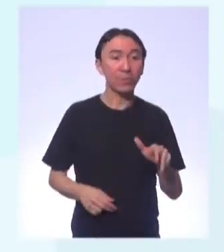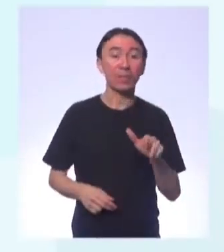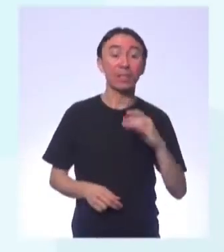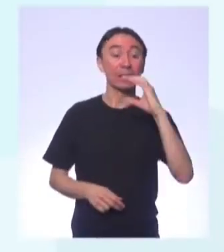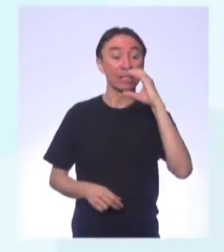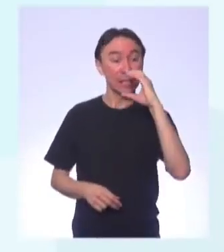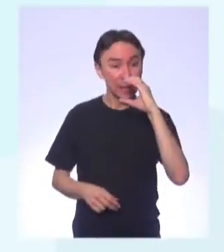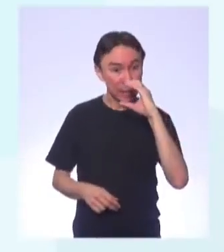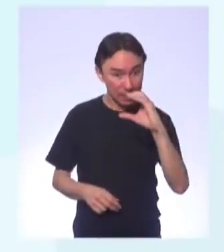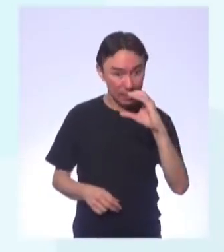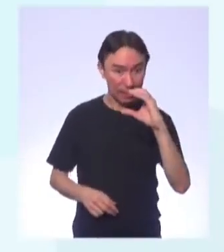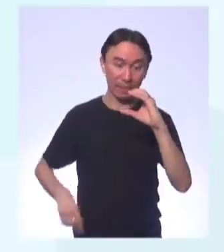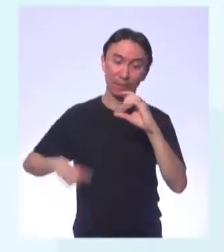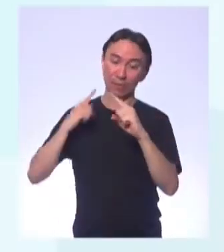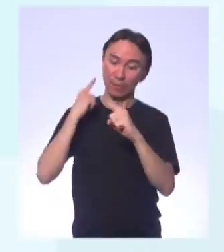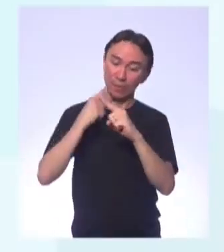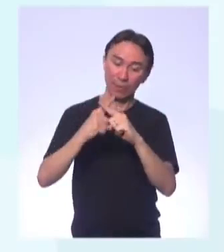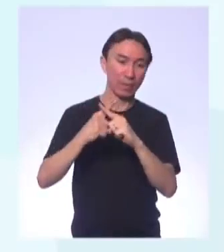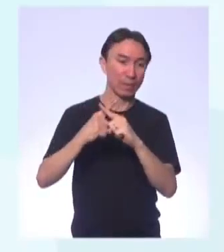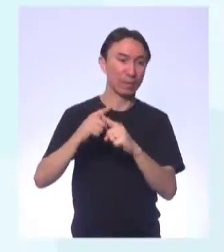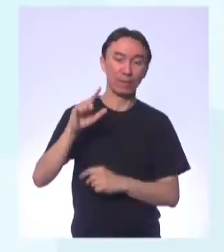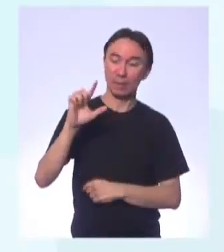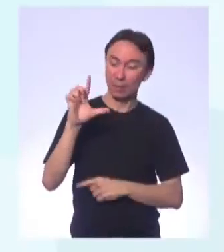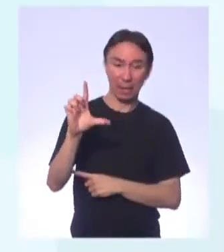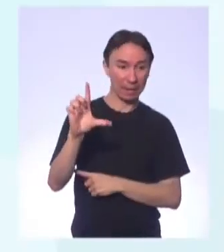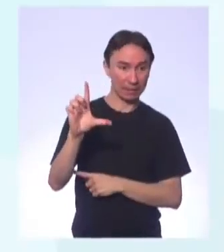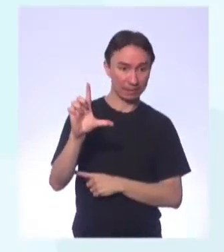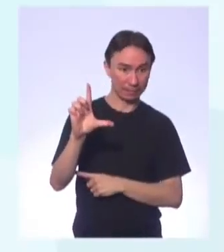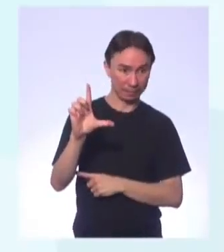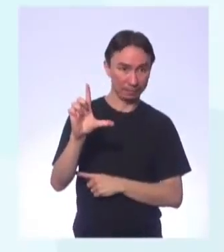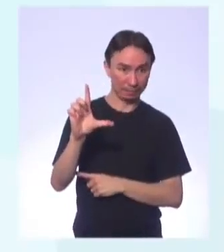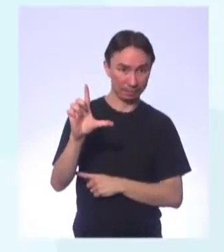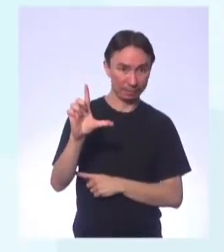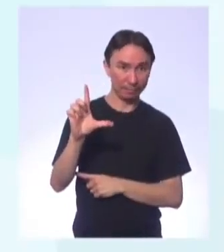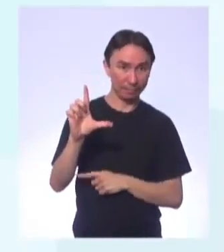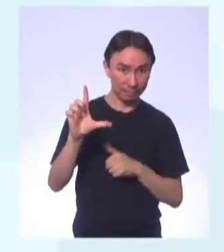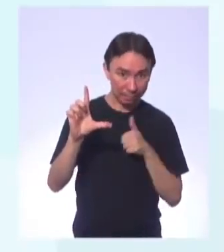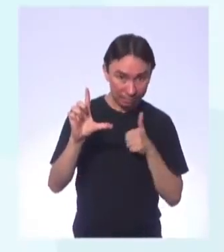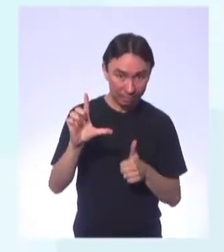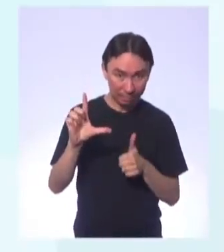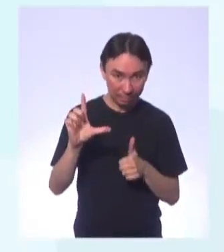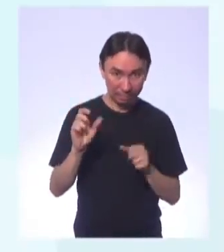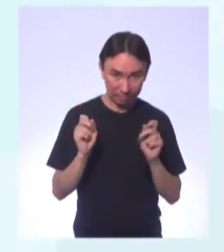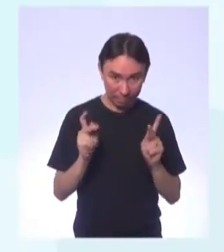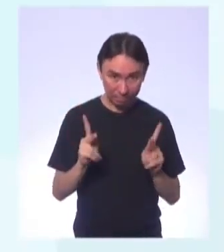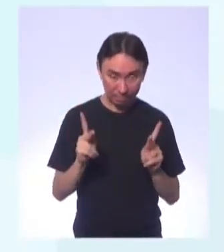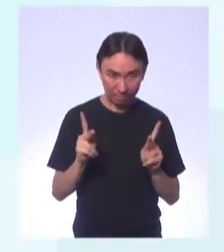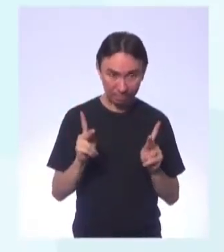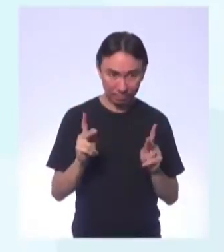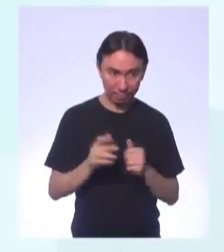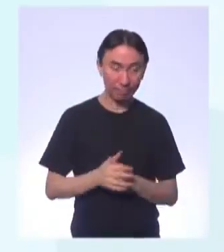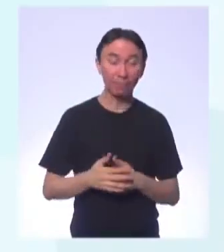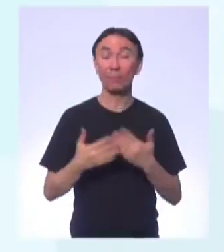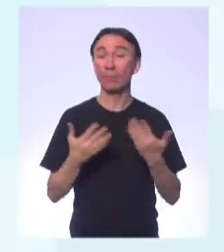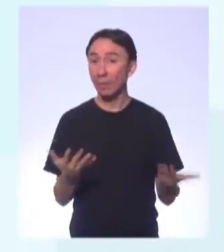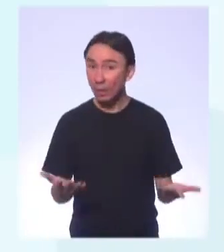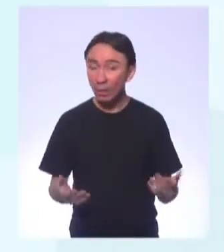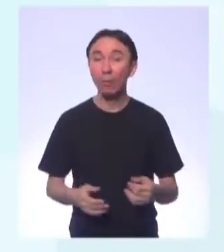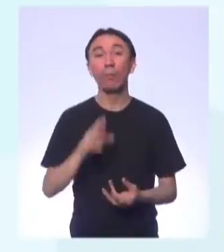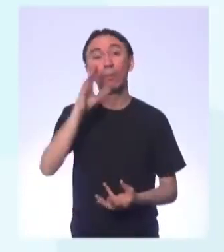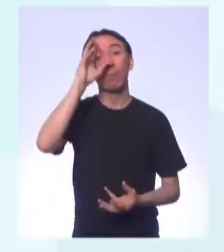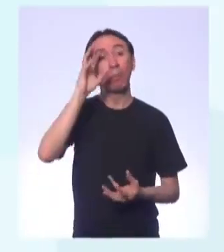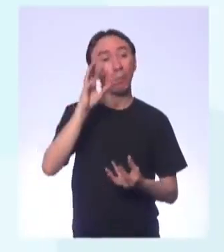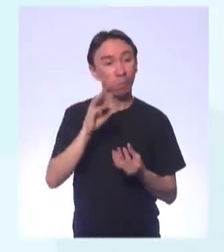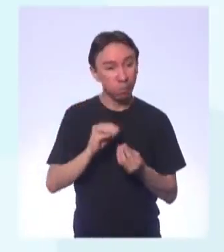comprimento pela letra c e por último a largura aqui pela letra l então eu posso dizer que